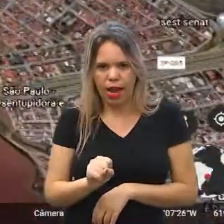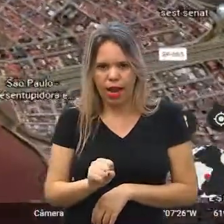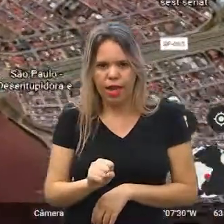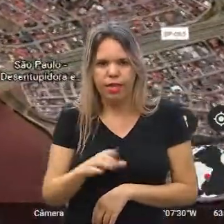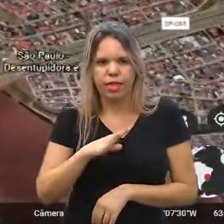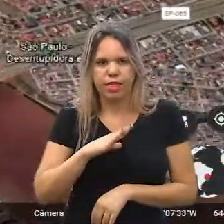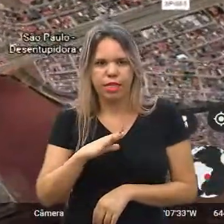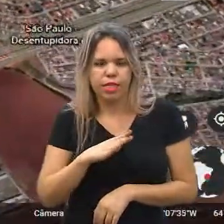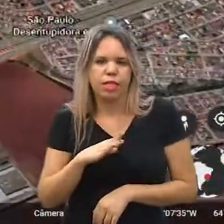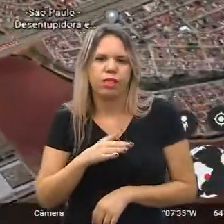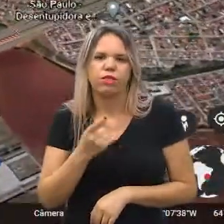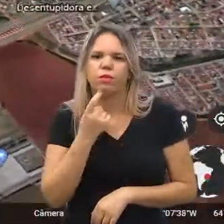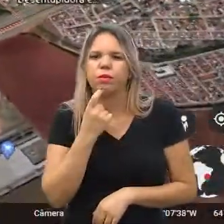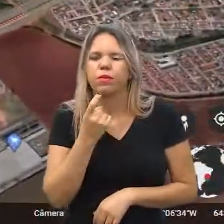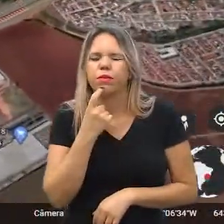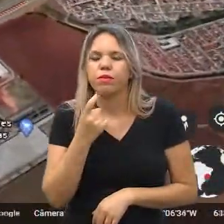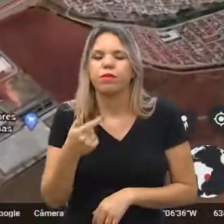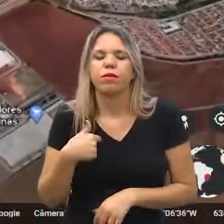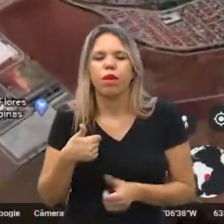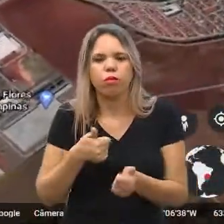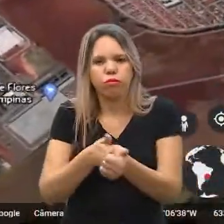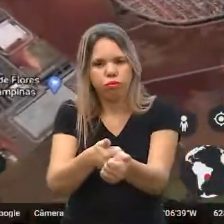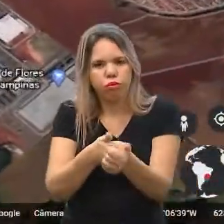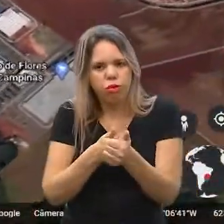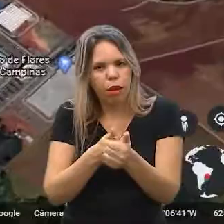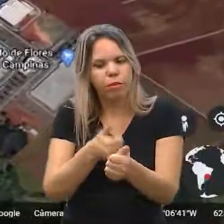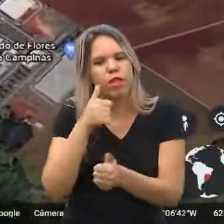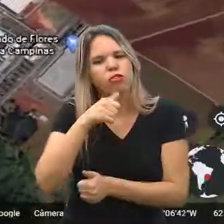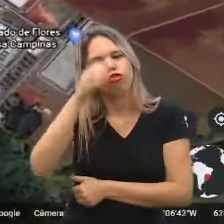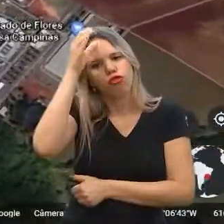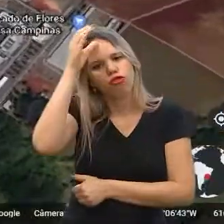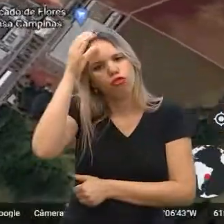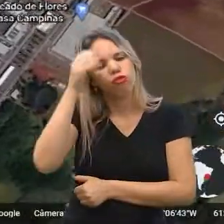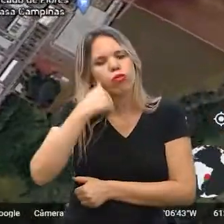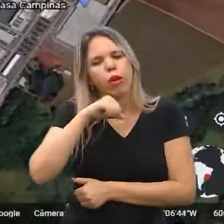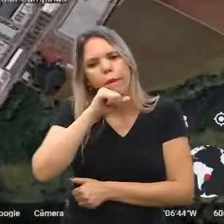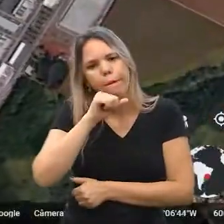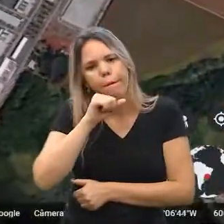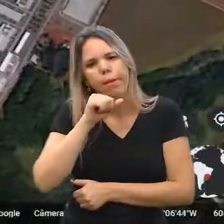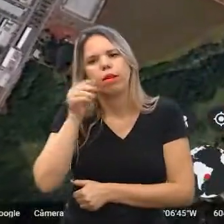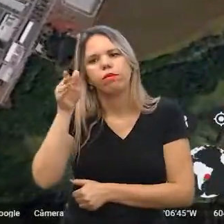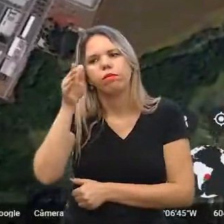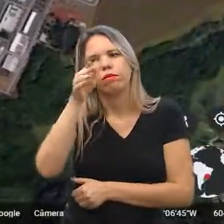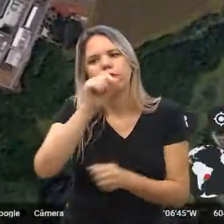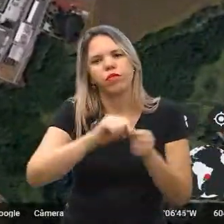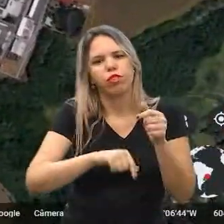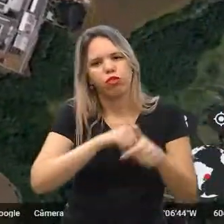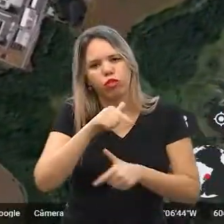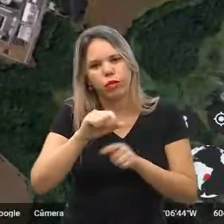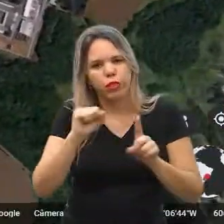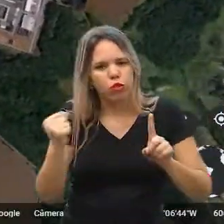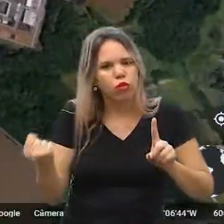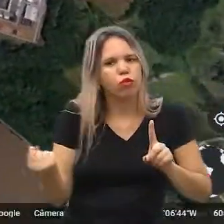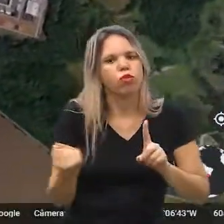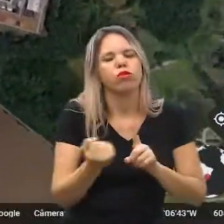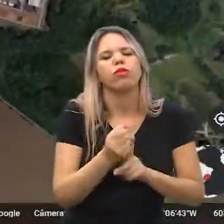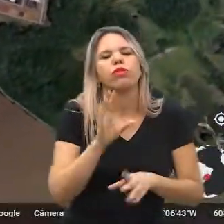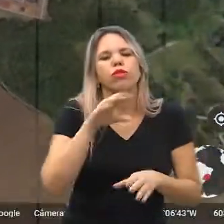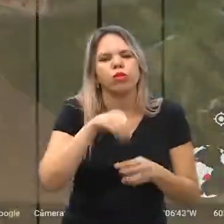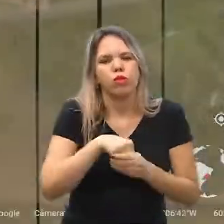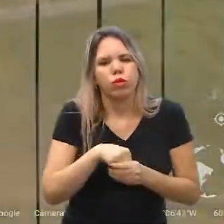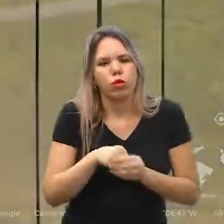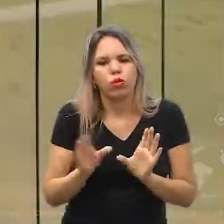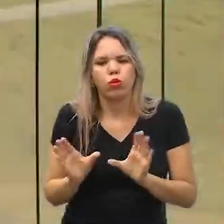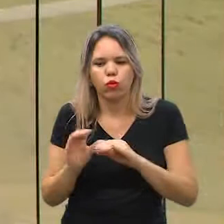na região dos Amarais eu acompanhava minhas tias, minha mãe, que faziam um trabalho social dentro